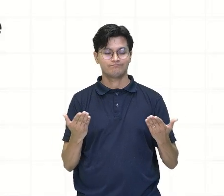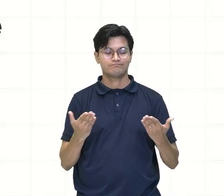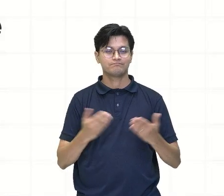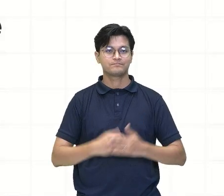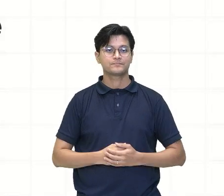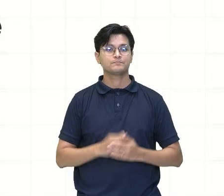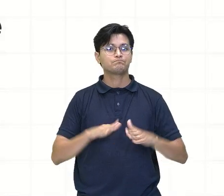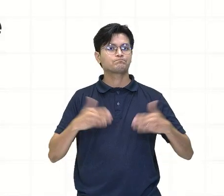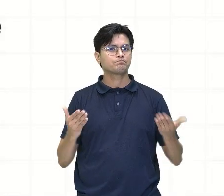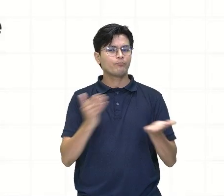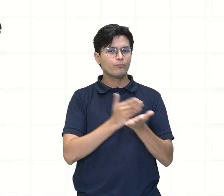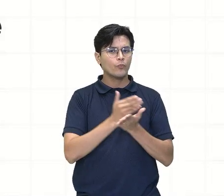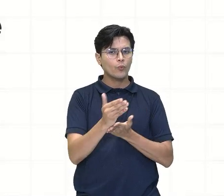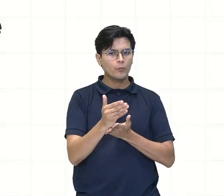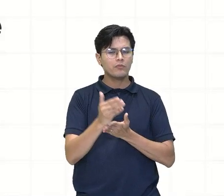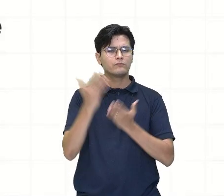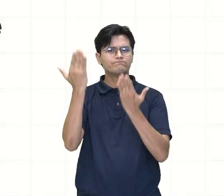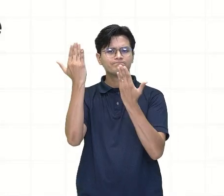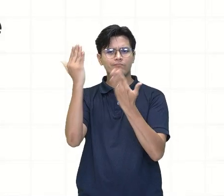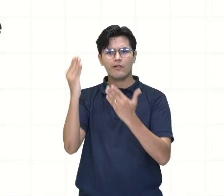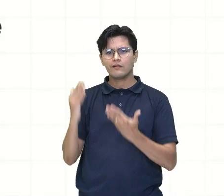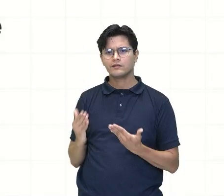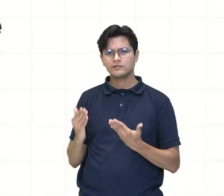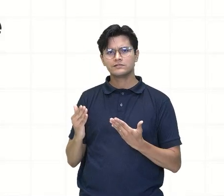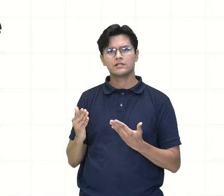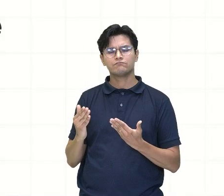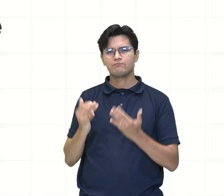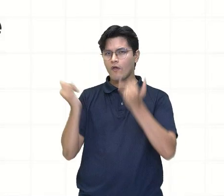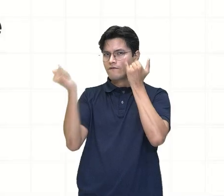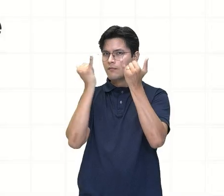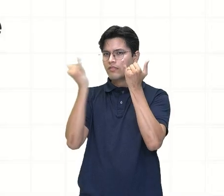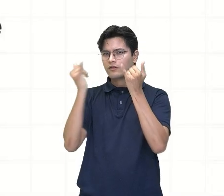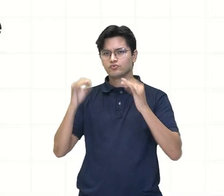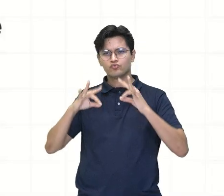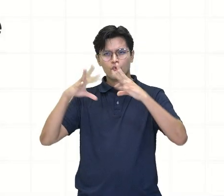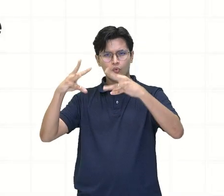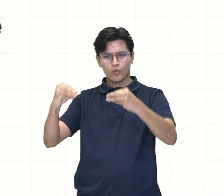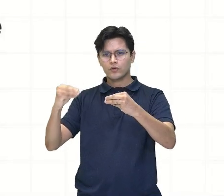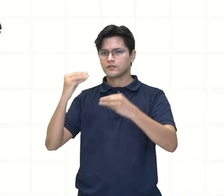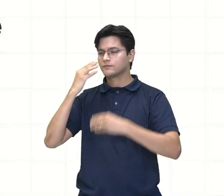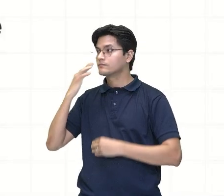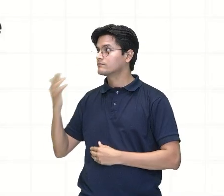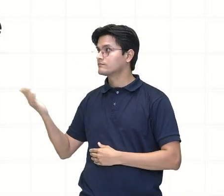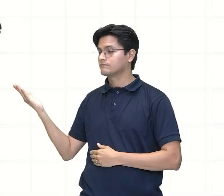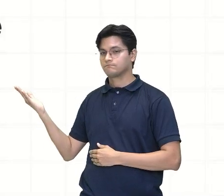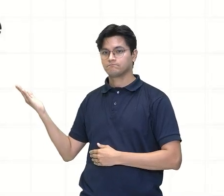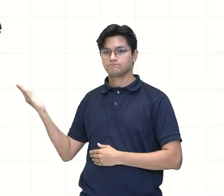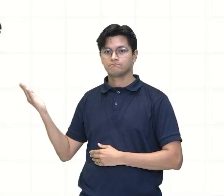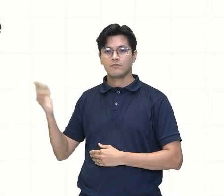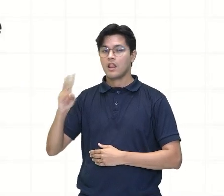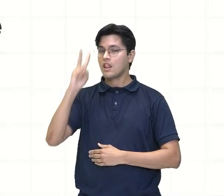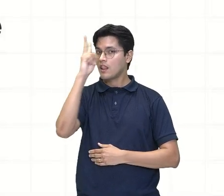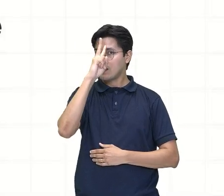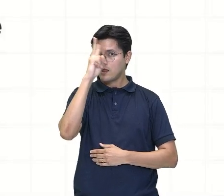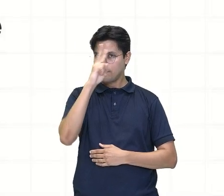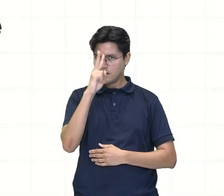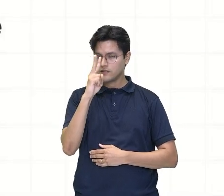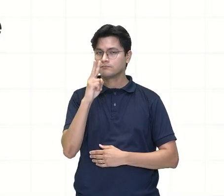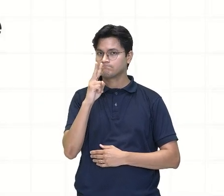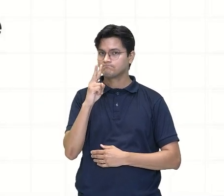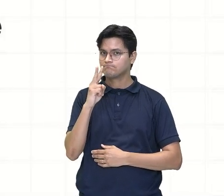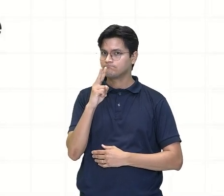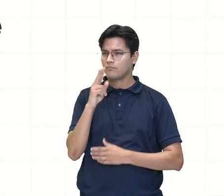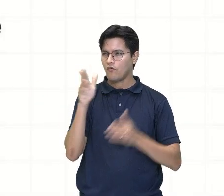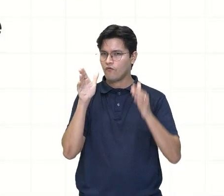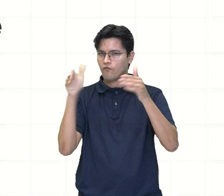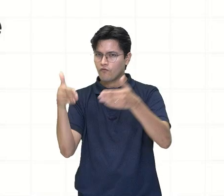aqui, primeiro, analisando todas as nossas informações, tá bom? Lembrando que vamos ver aqui as nossas quantidades. Então,